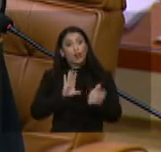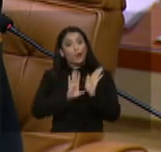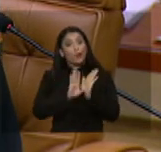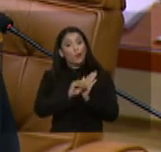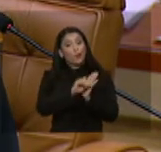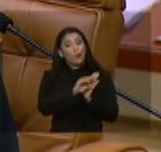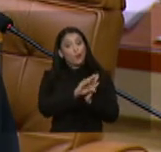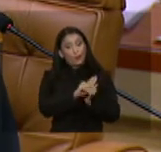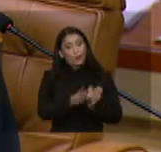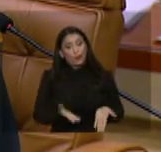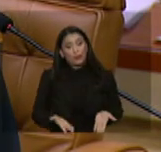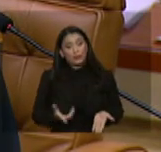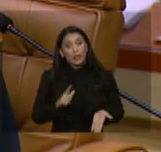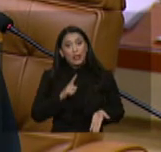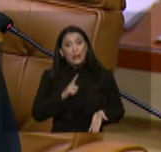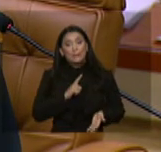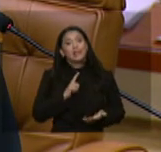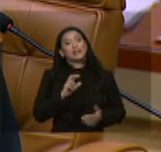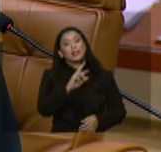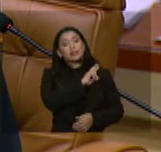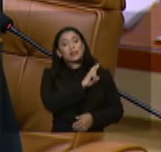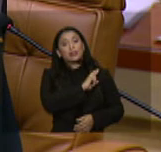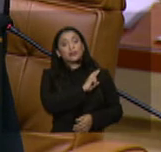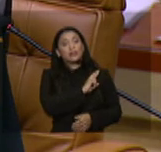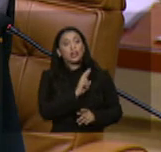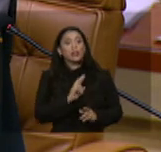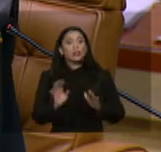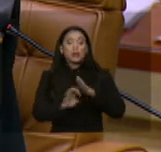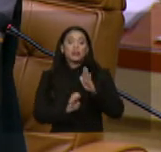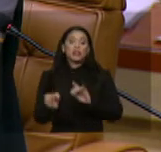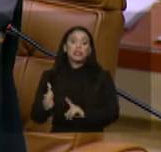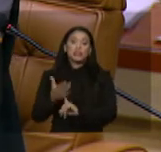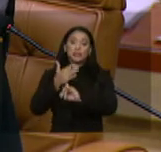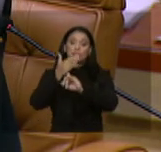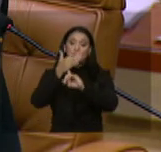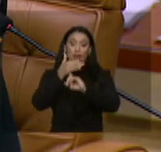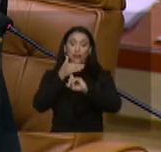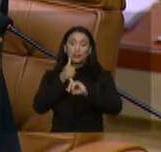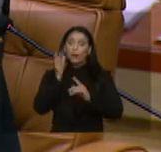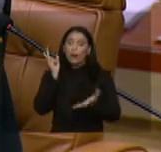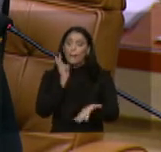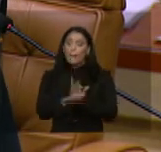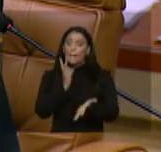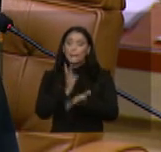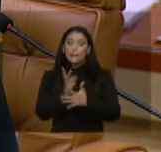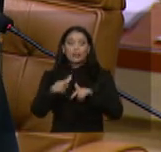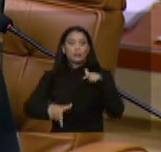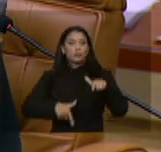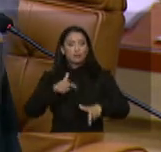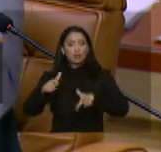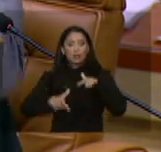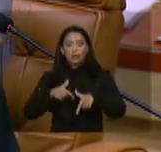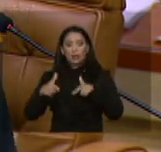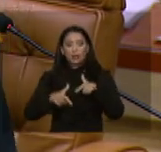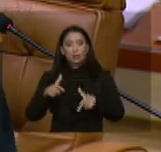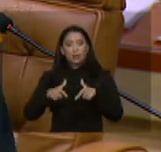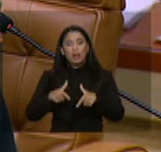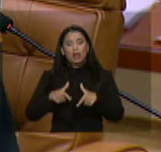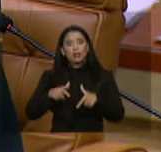responsabilidade dela empresa de tecnologia ela faz o mesmo serviço e as demais empresas de